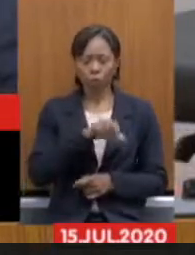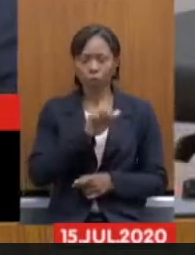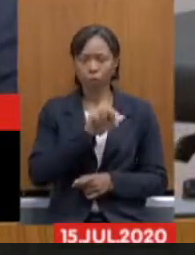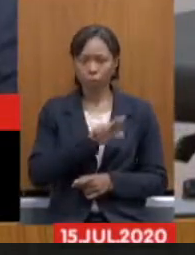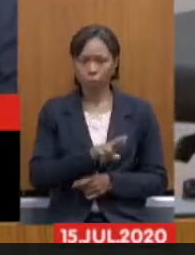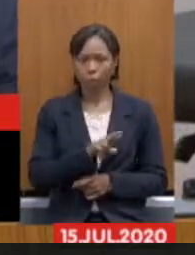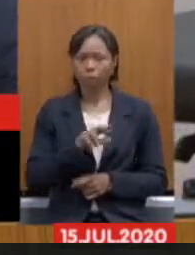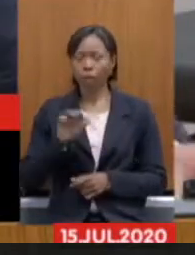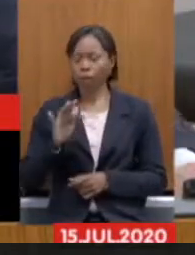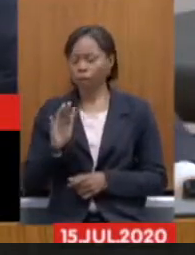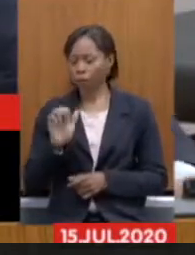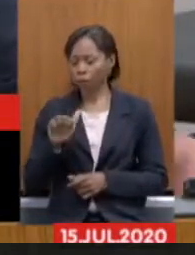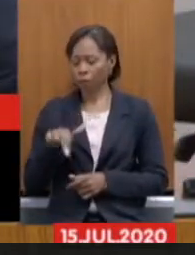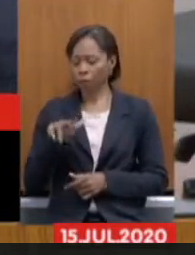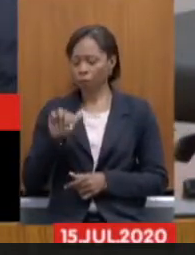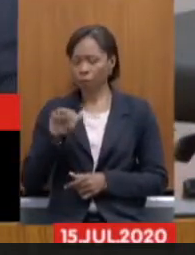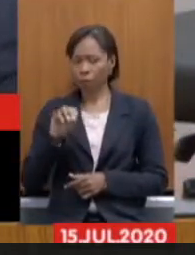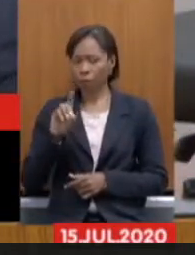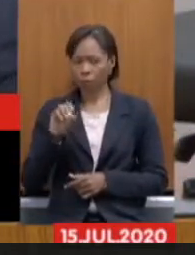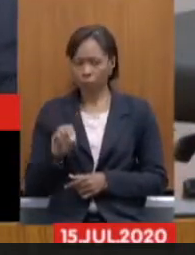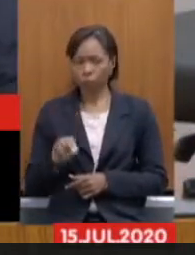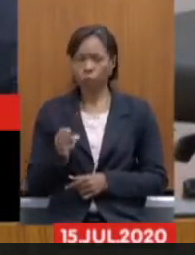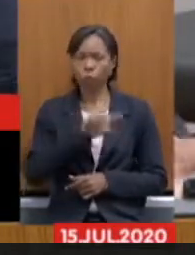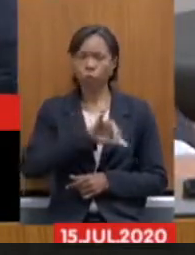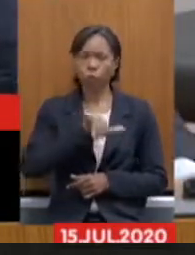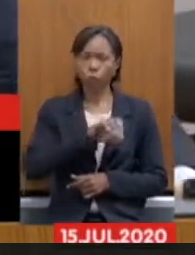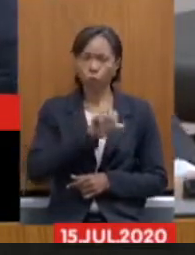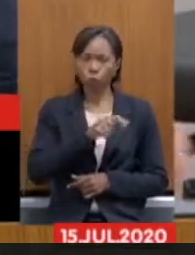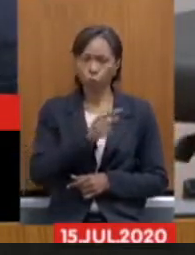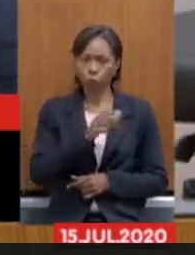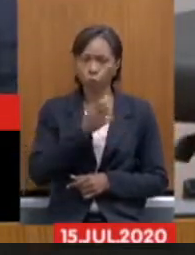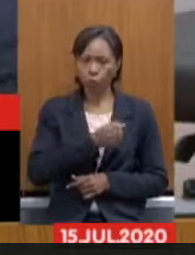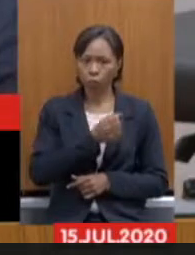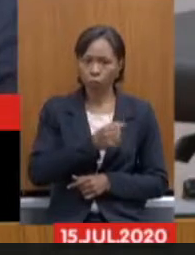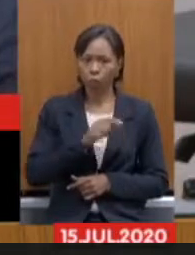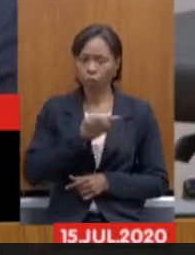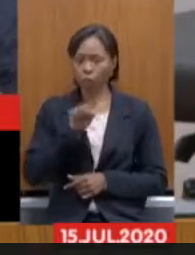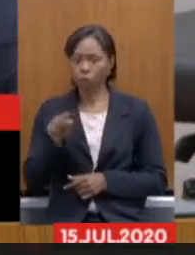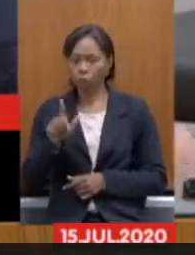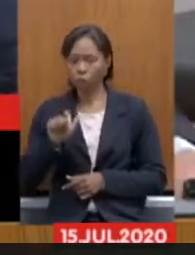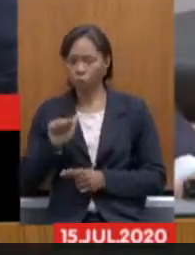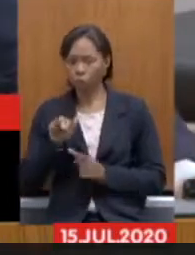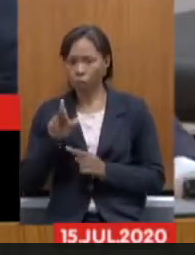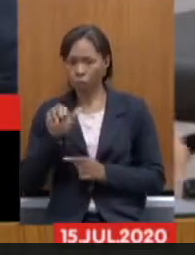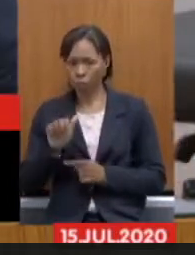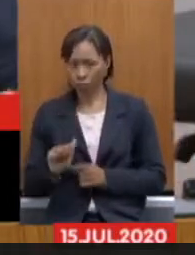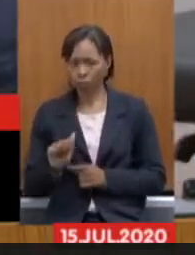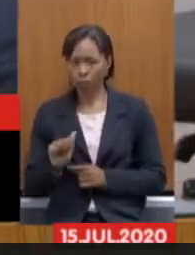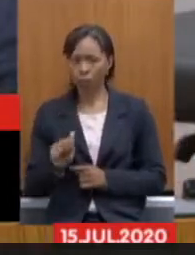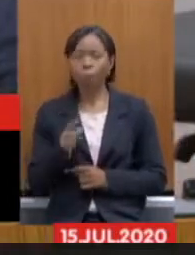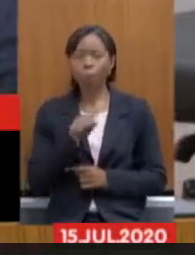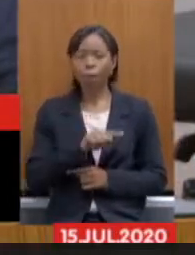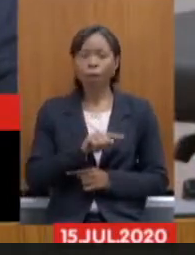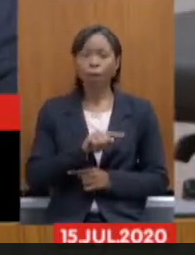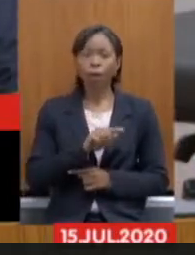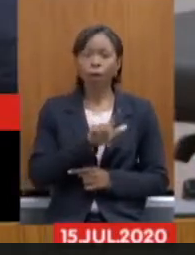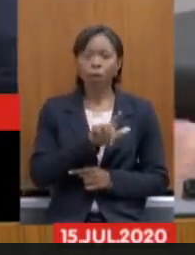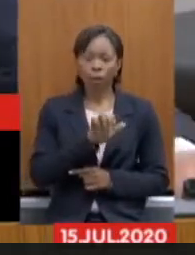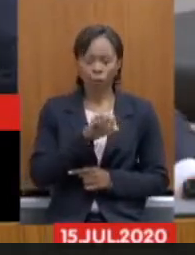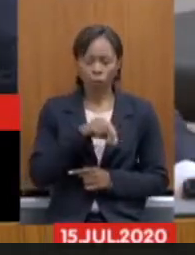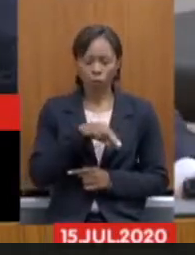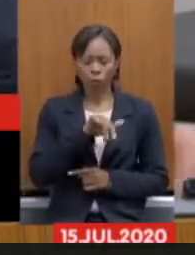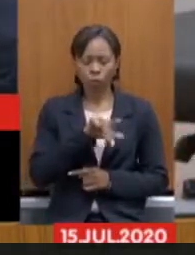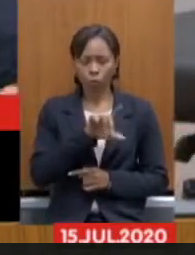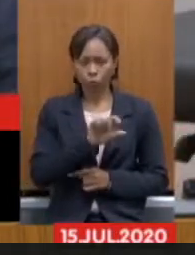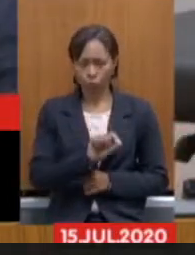deputado fernando pacheco deputado joão leite a deputada laura serrano o deputado leonídio